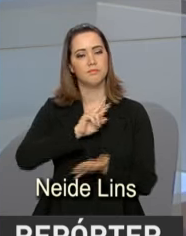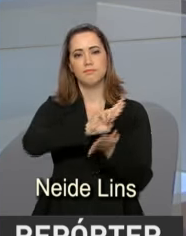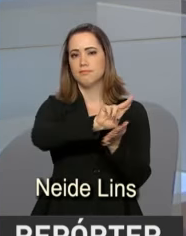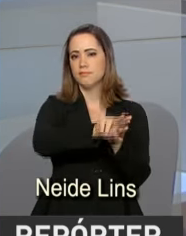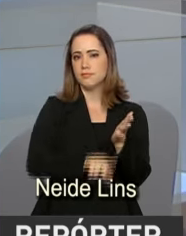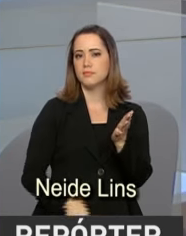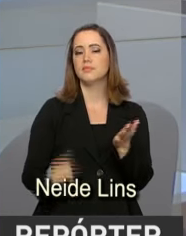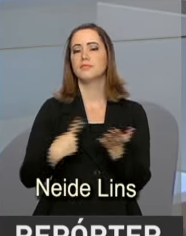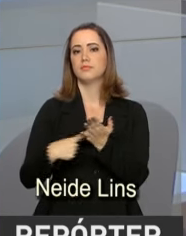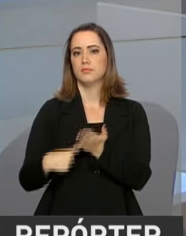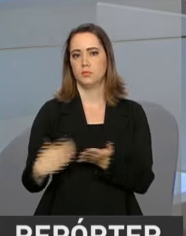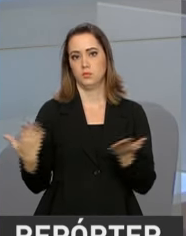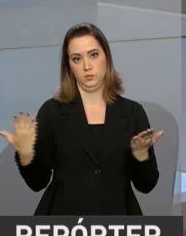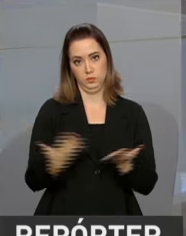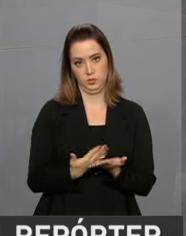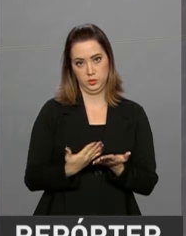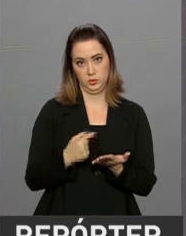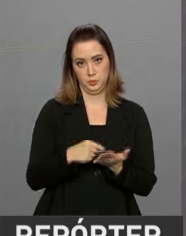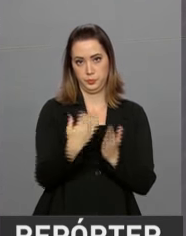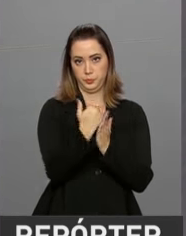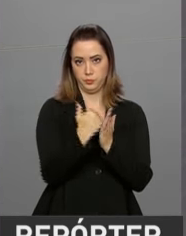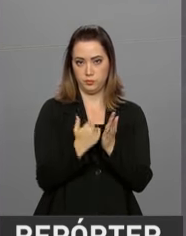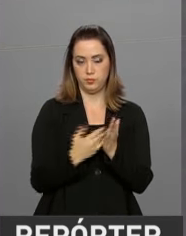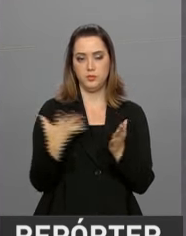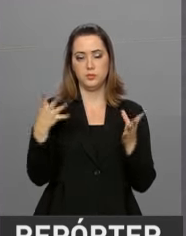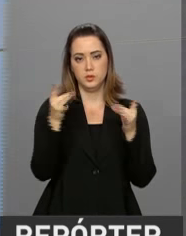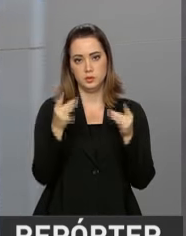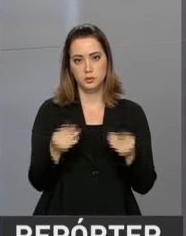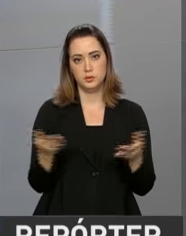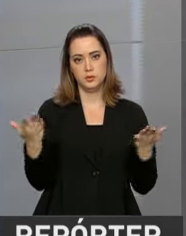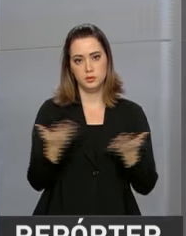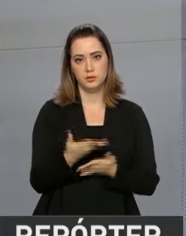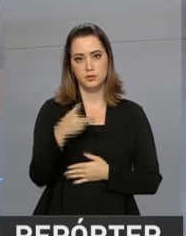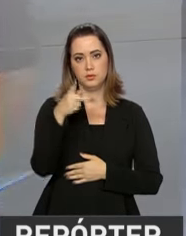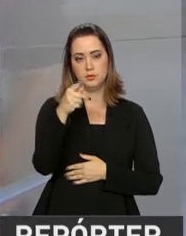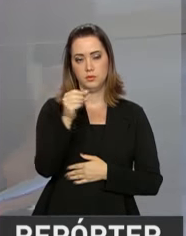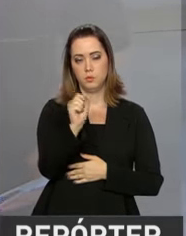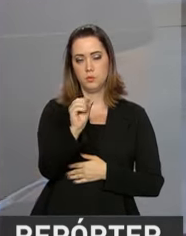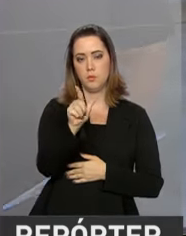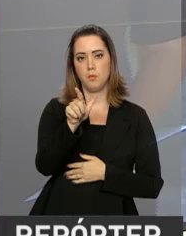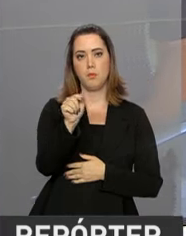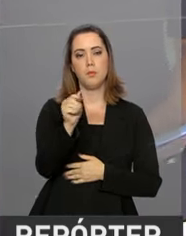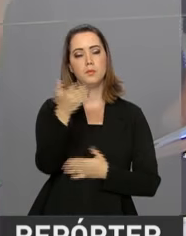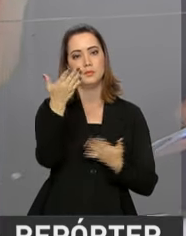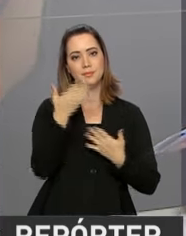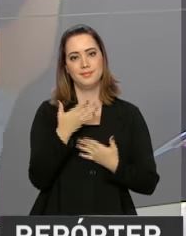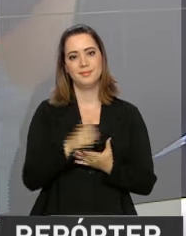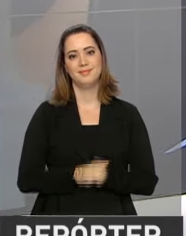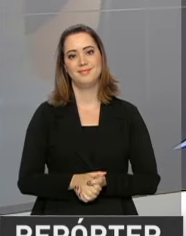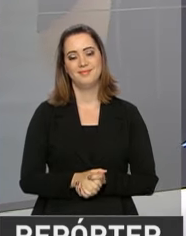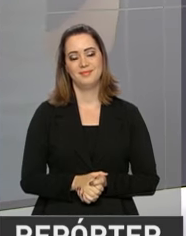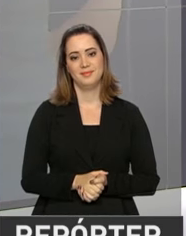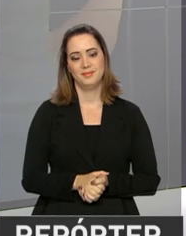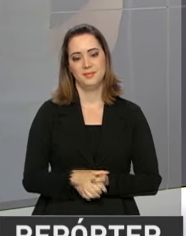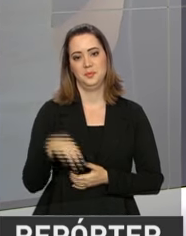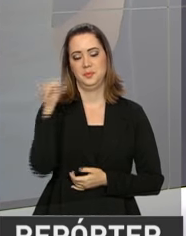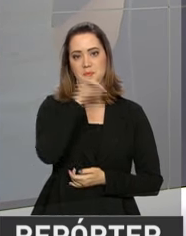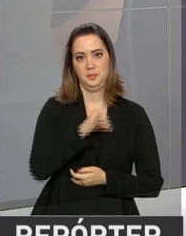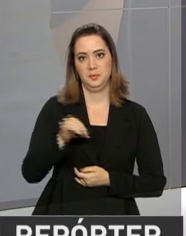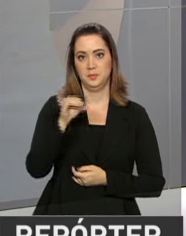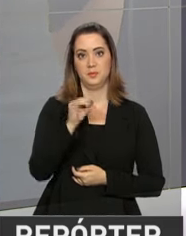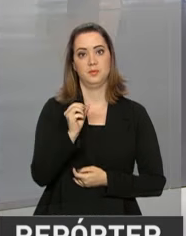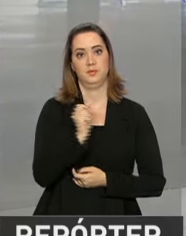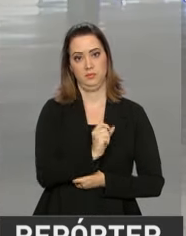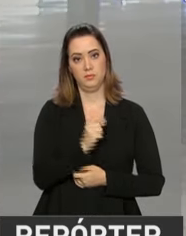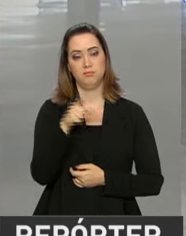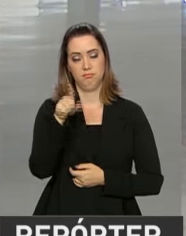reuniões previstas para hoje. Vamos saber os detalhes ao vivo com Paola Deorte, que está no Palácio do Planalto. Oi, Paola. Oi, Renata.